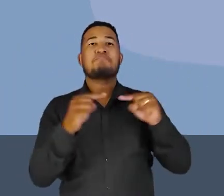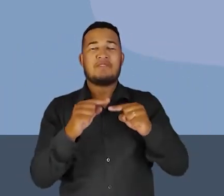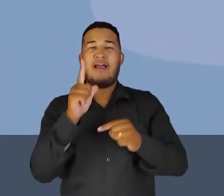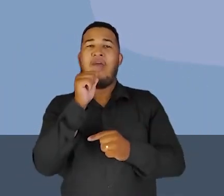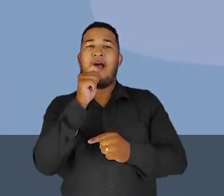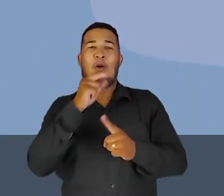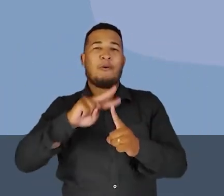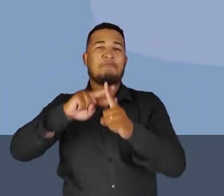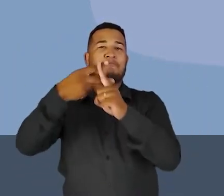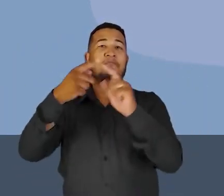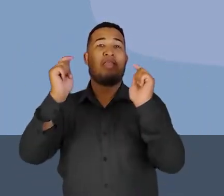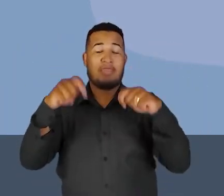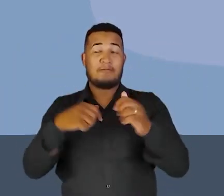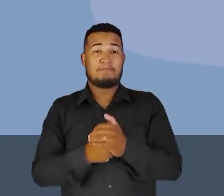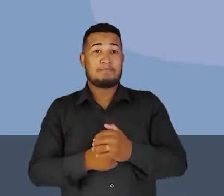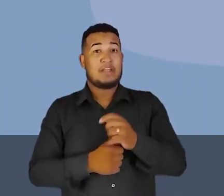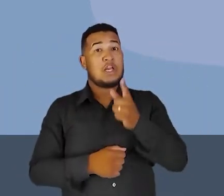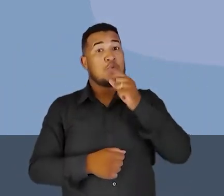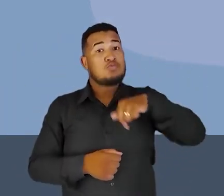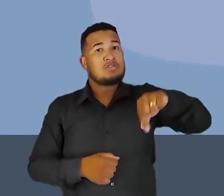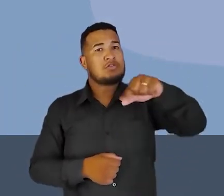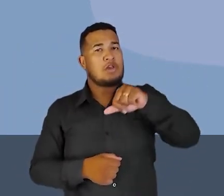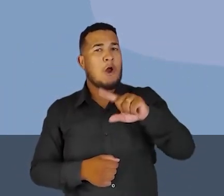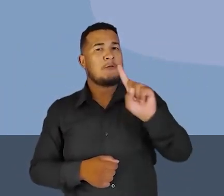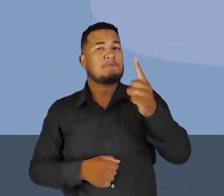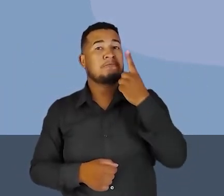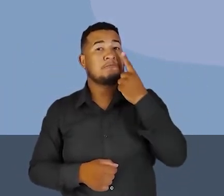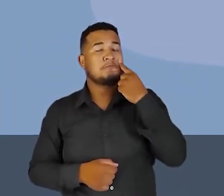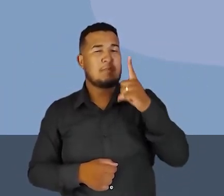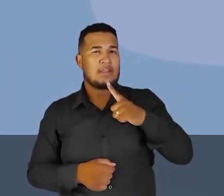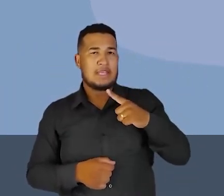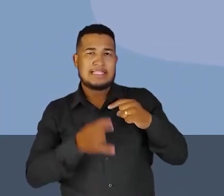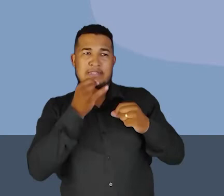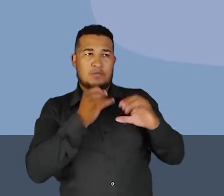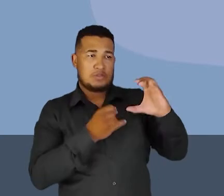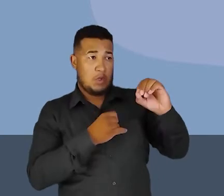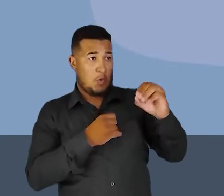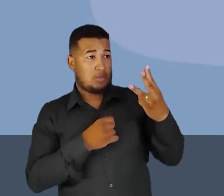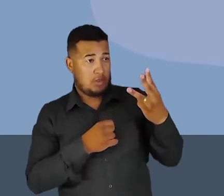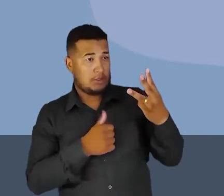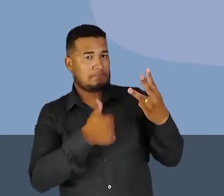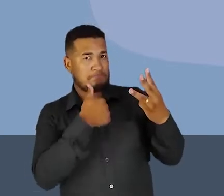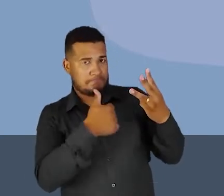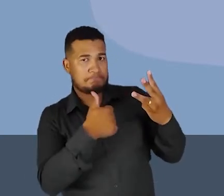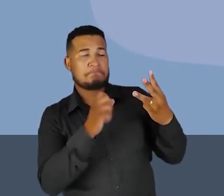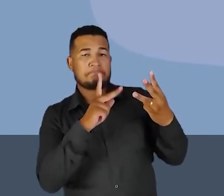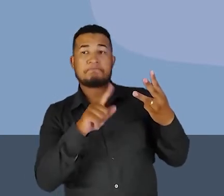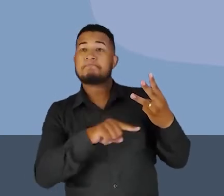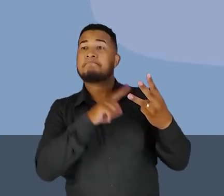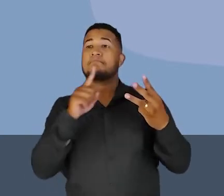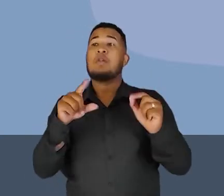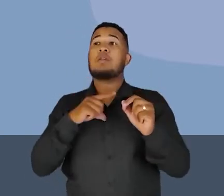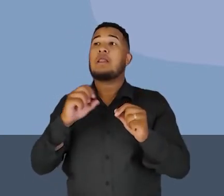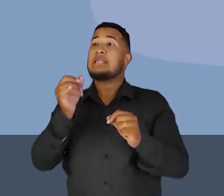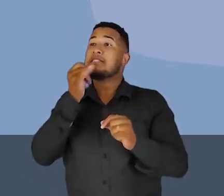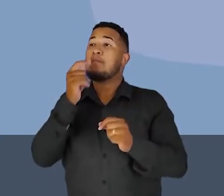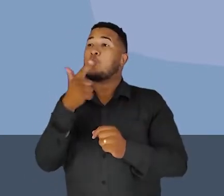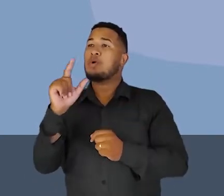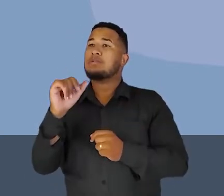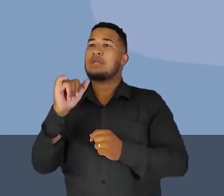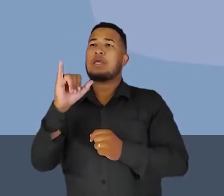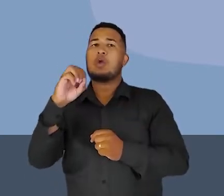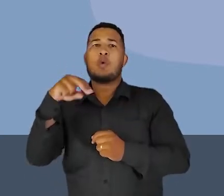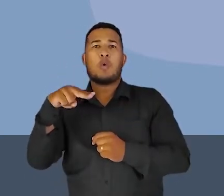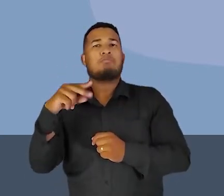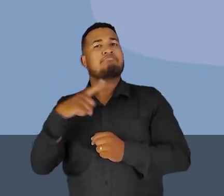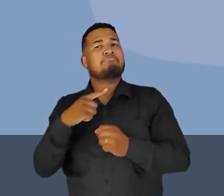na hora de formar o sal, observa que você tem um grupo CO3, que é o grupo carbonato, com 2 íons sódios. Olha que